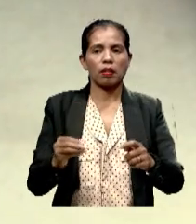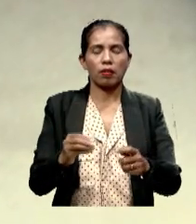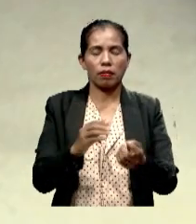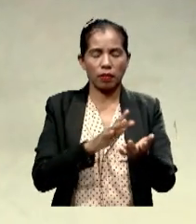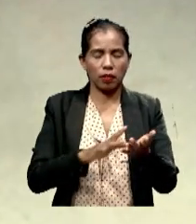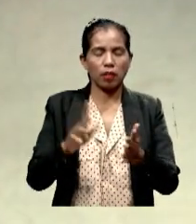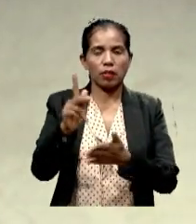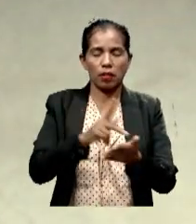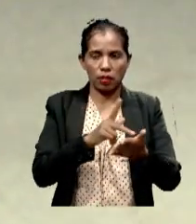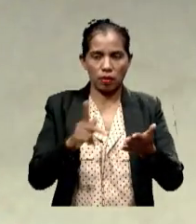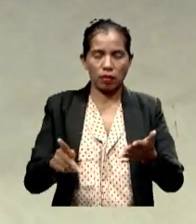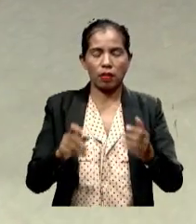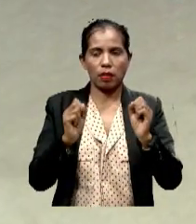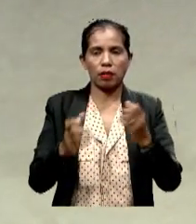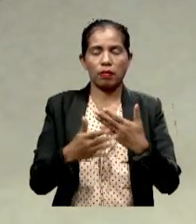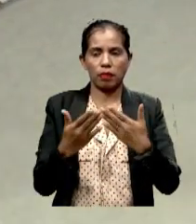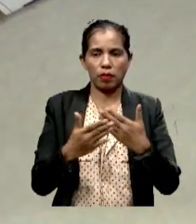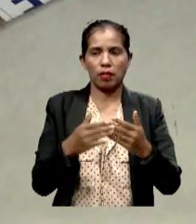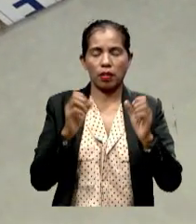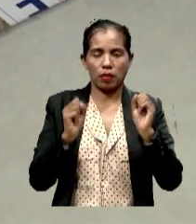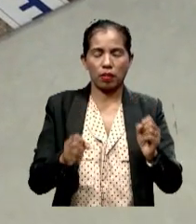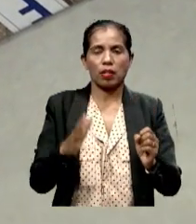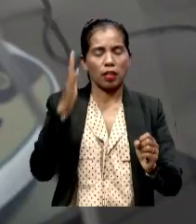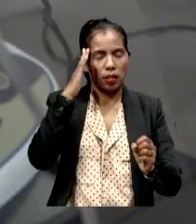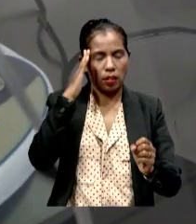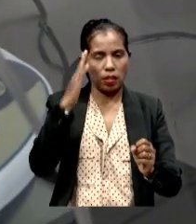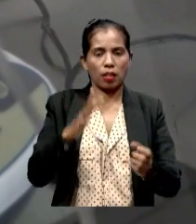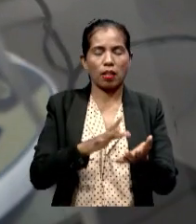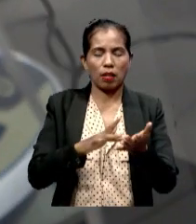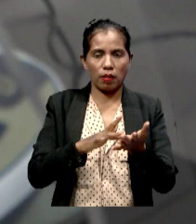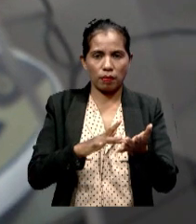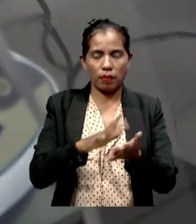kaju krimi ruma no fasil Tebes atau detekta aimor droga